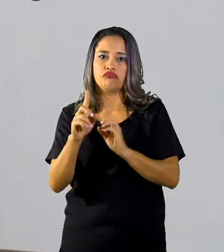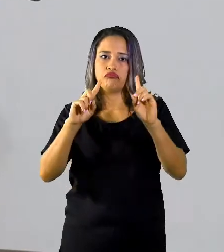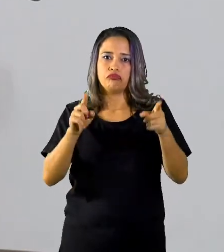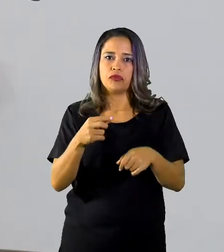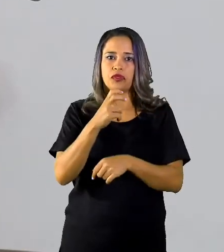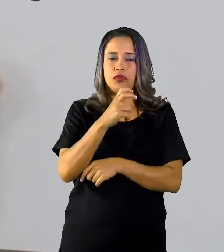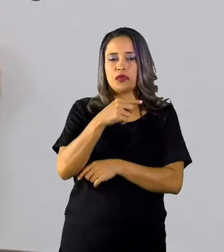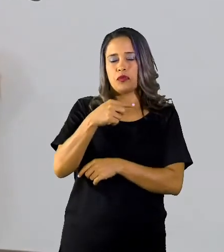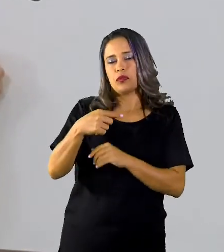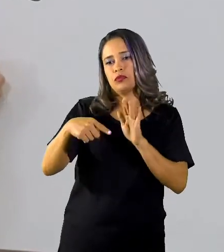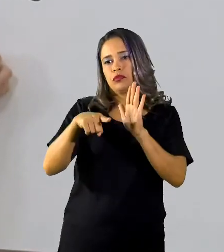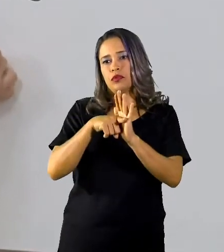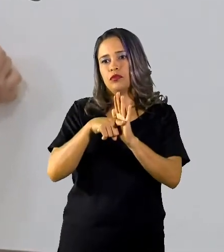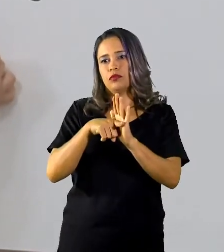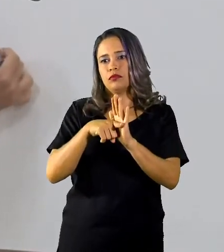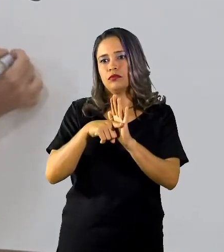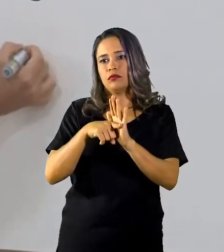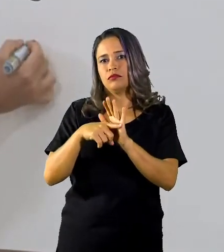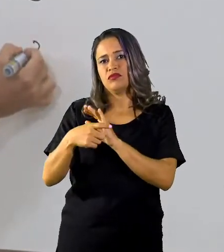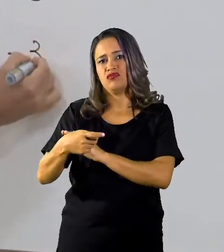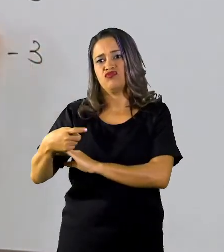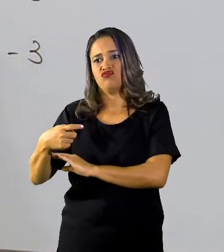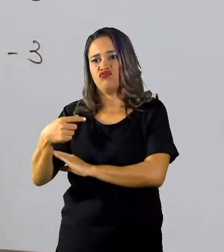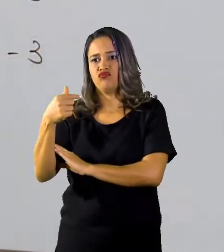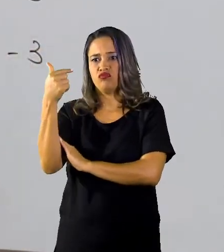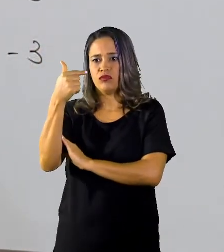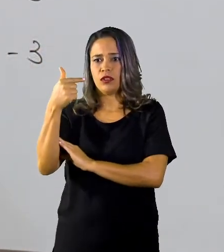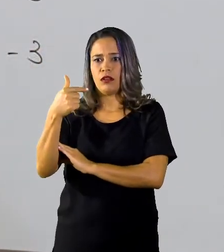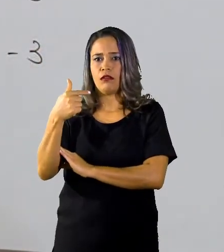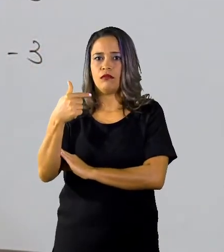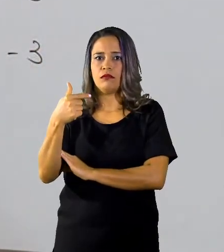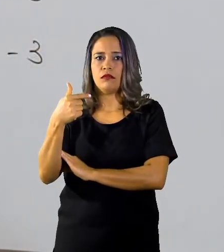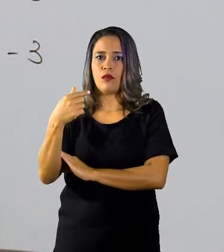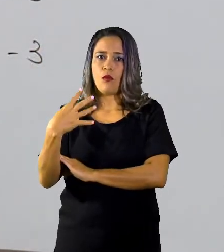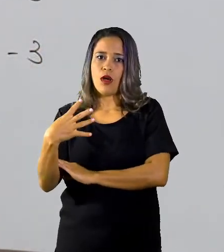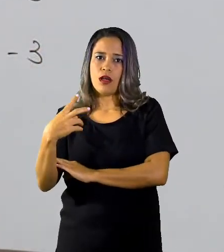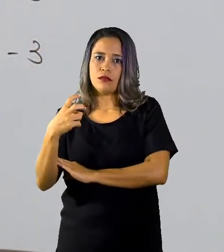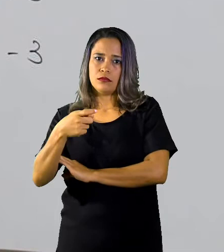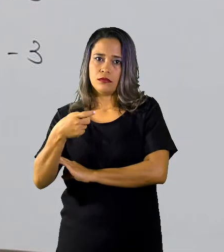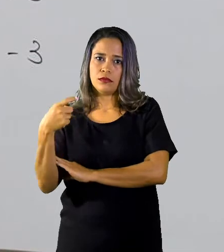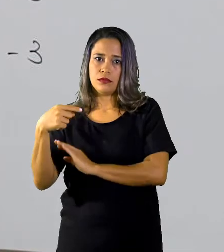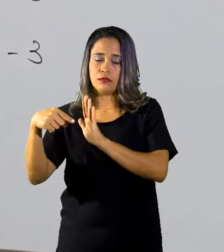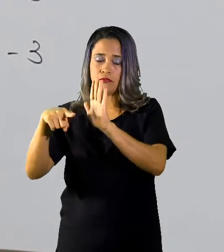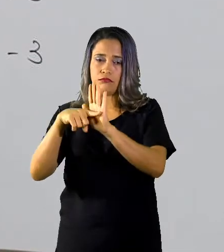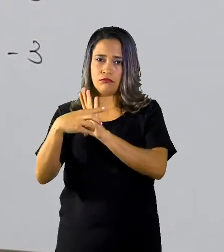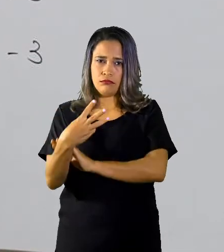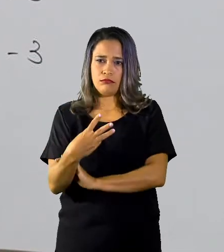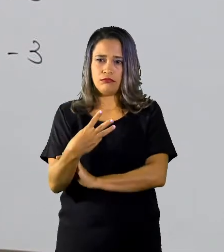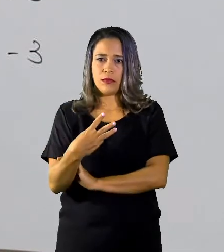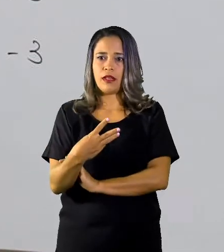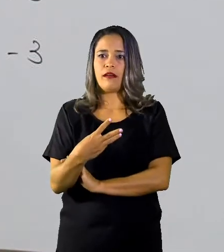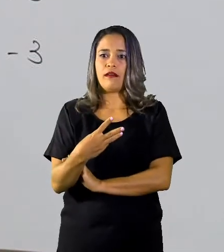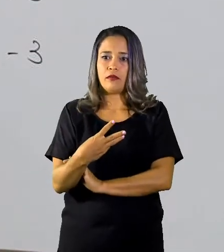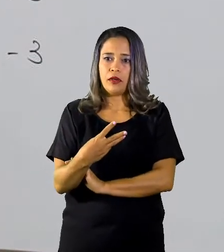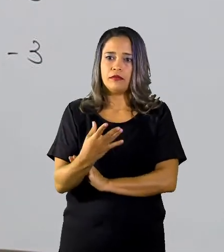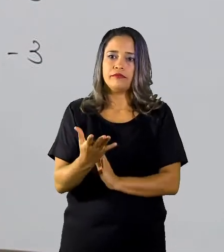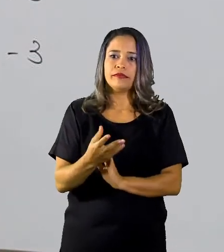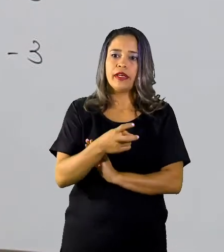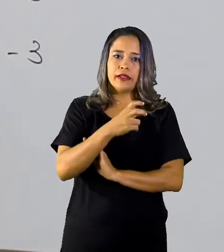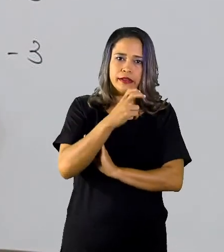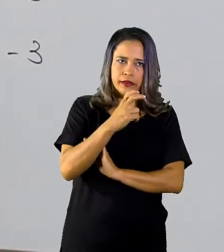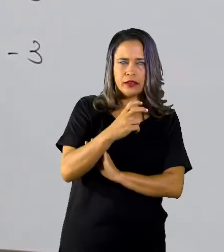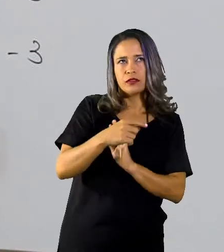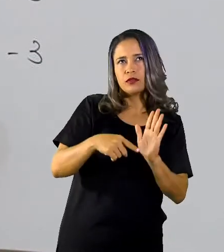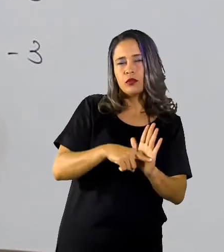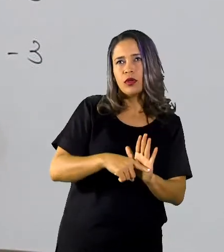quadrado. Menos 4x menos 3. 5 menos 2, 3x